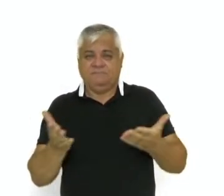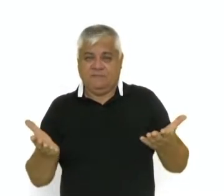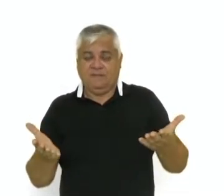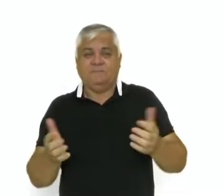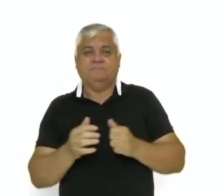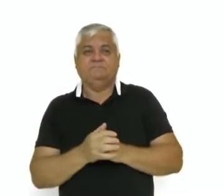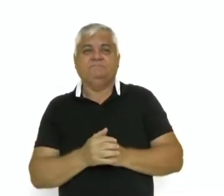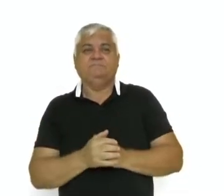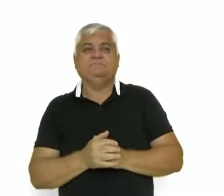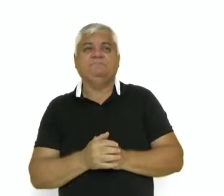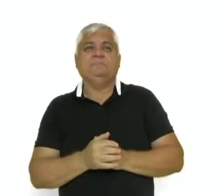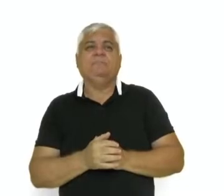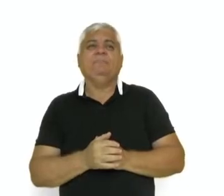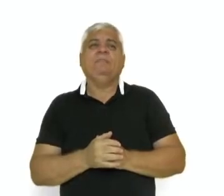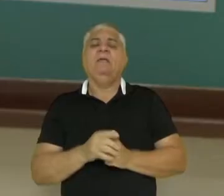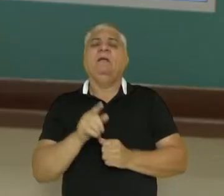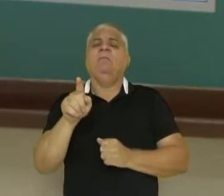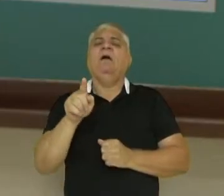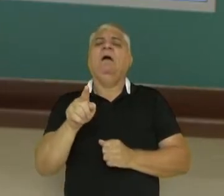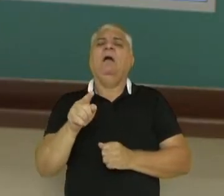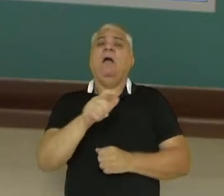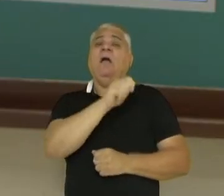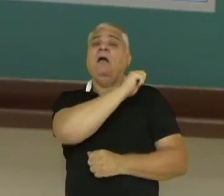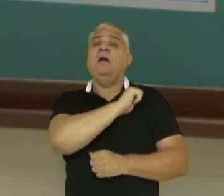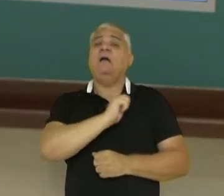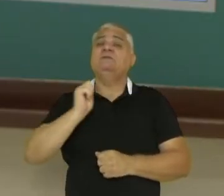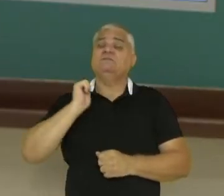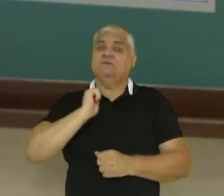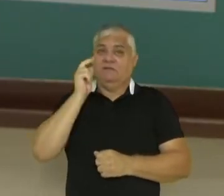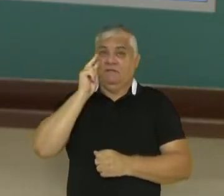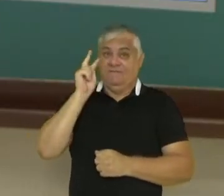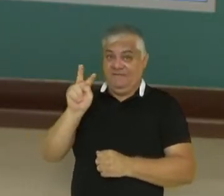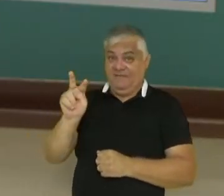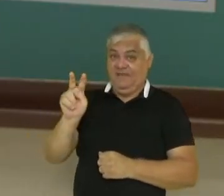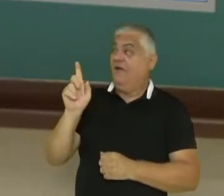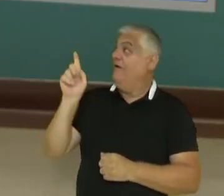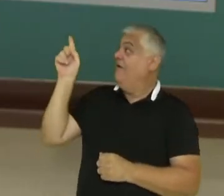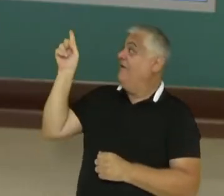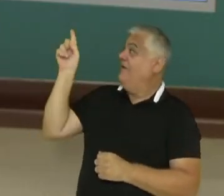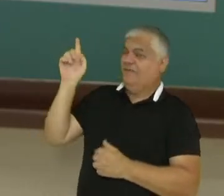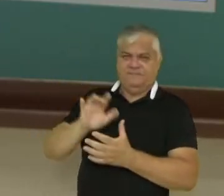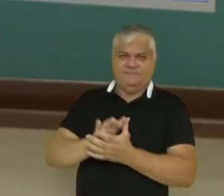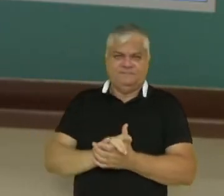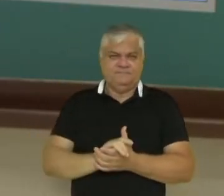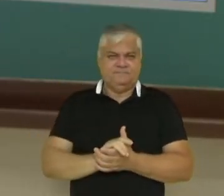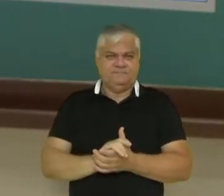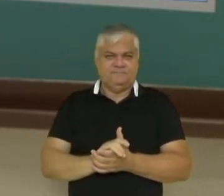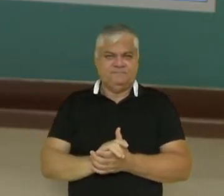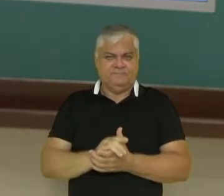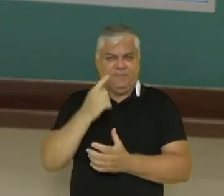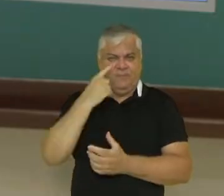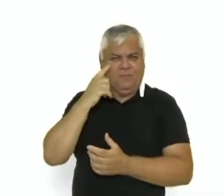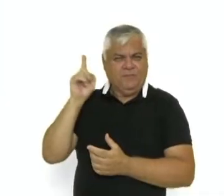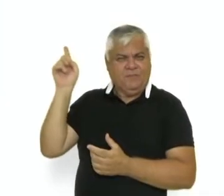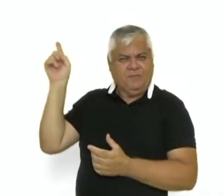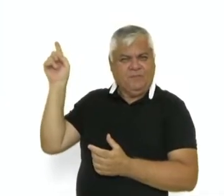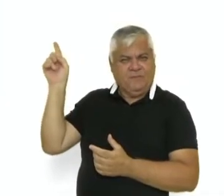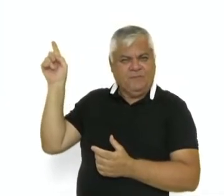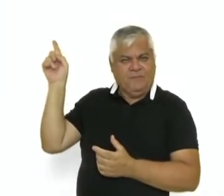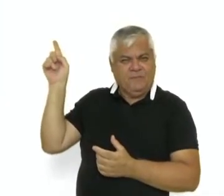maior. Beleza. Então agora eu quero que você olhe essa imagem que está sendo representada aqui. Olha essa imagem.